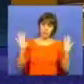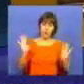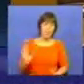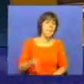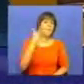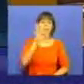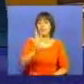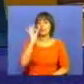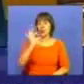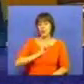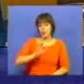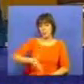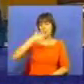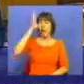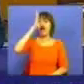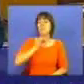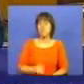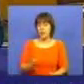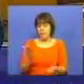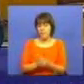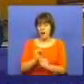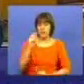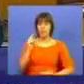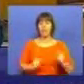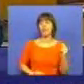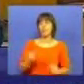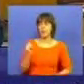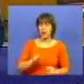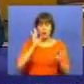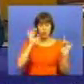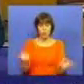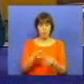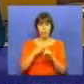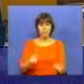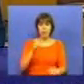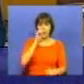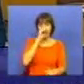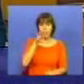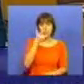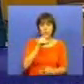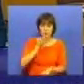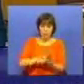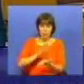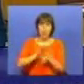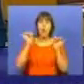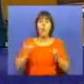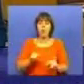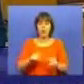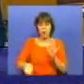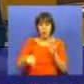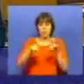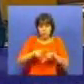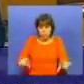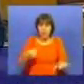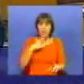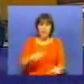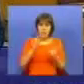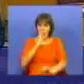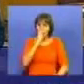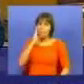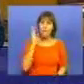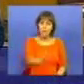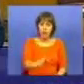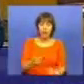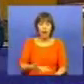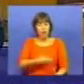primeira escolha do Sr. Primeiro-Ministro para a pasta das Finanças, o professor Campos e Cunha, publica hoje um artigo onde diz frontalmente